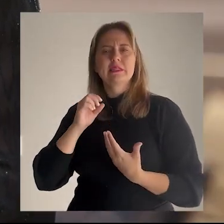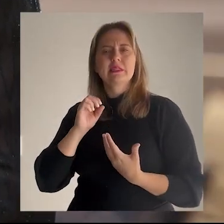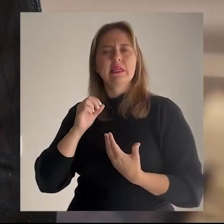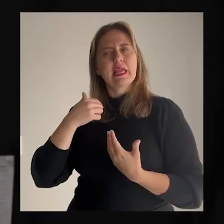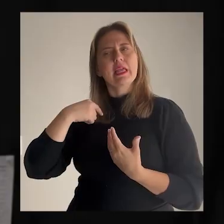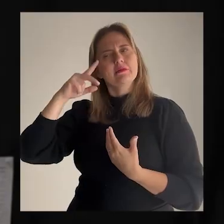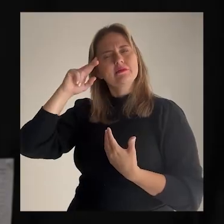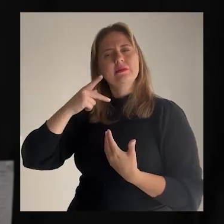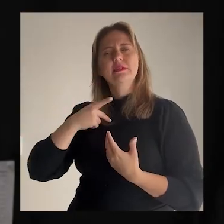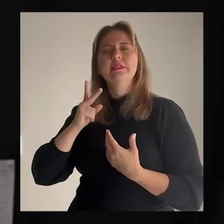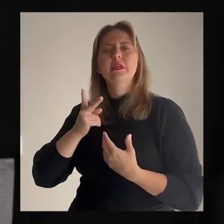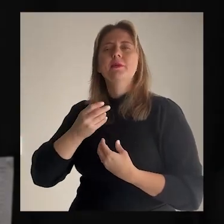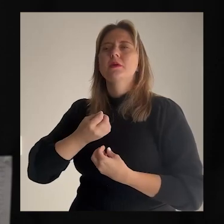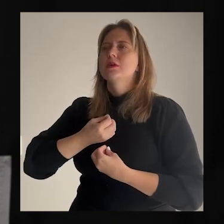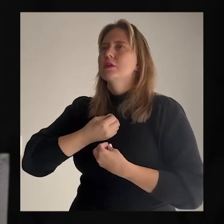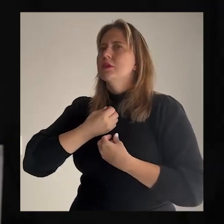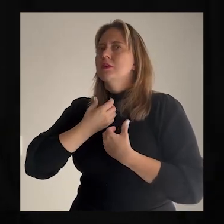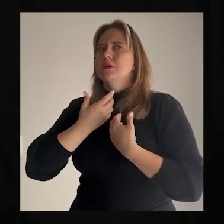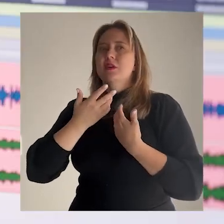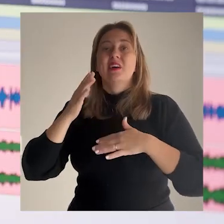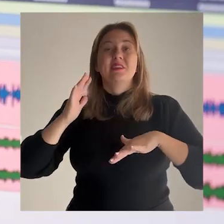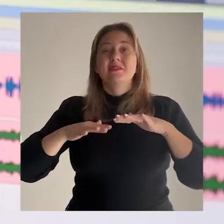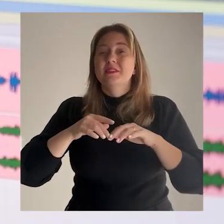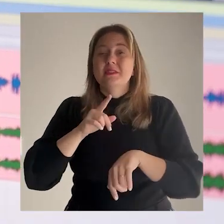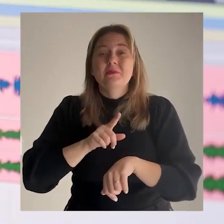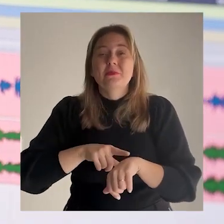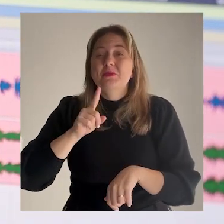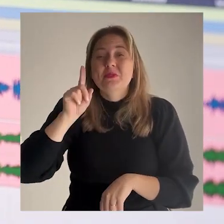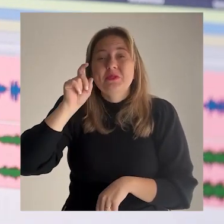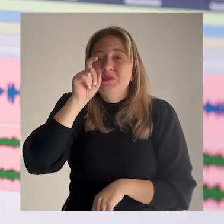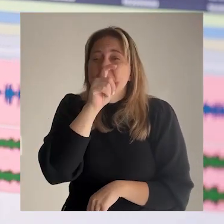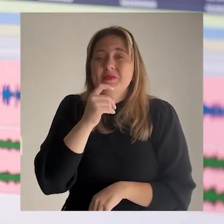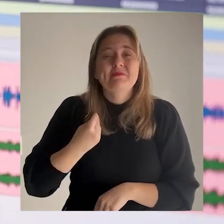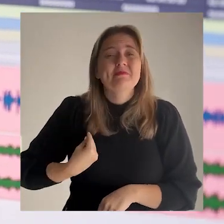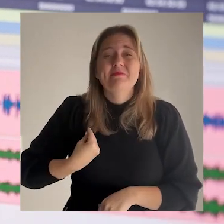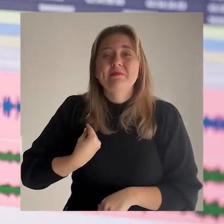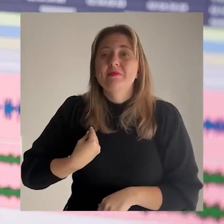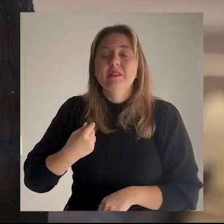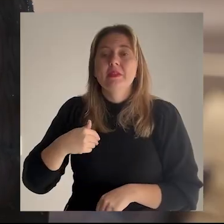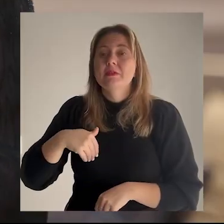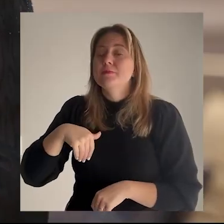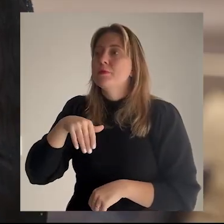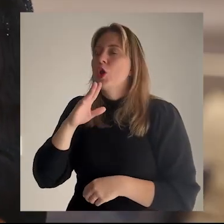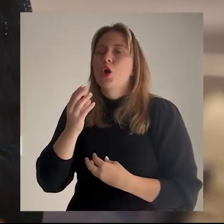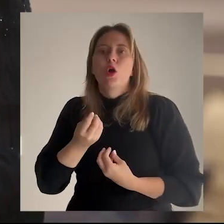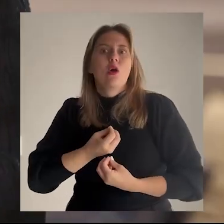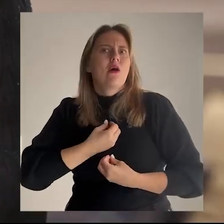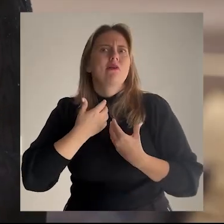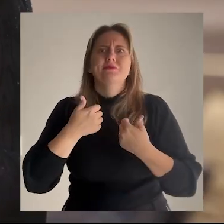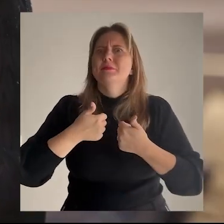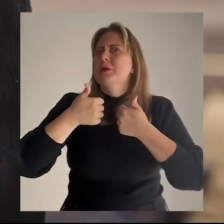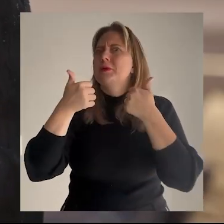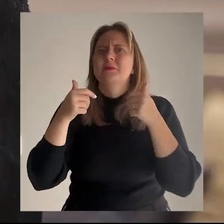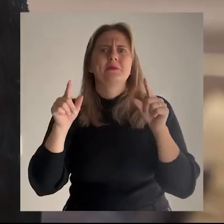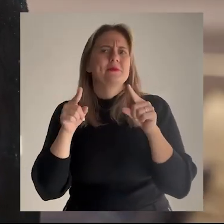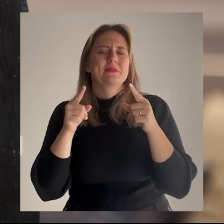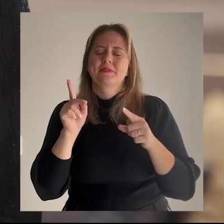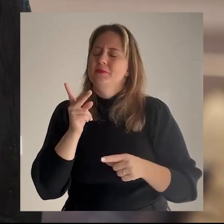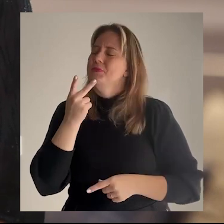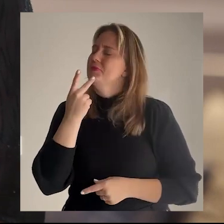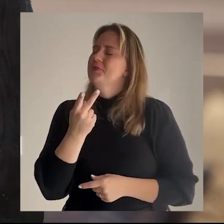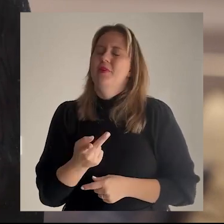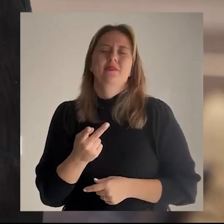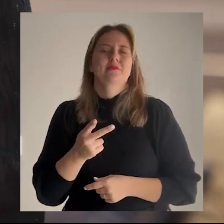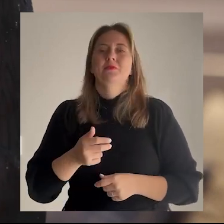alguma coisa. Geralmente nos momentos mais difíceis da vida é que vêm as melhores inspirações e as melhores músicas. Eu sempre falo isso, as